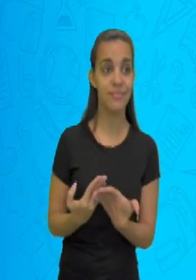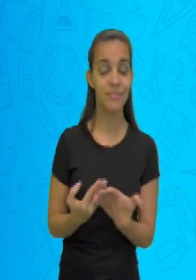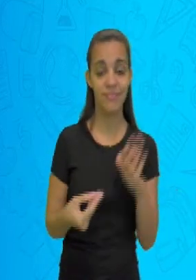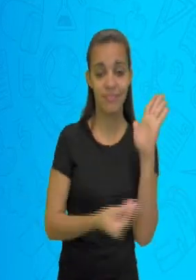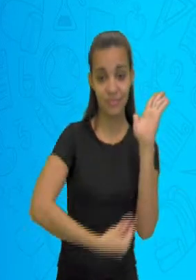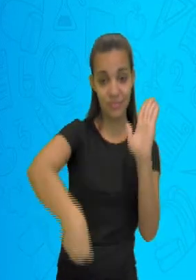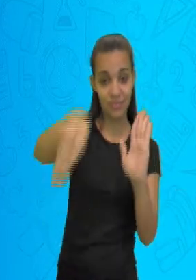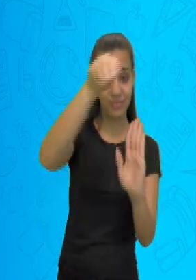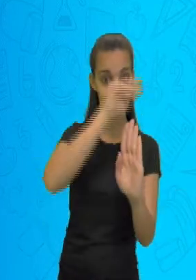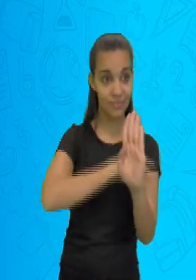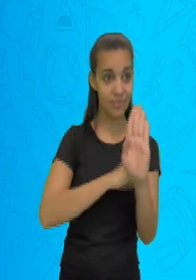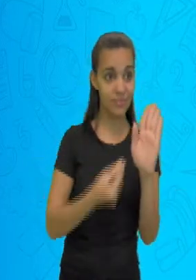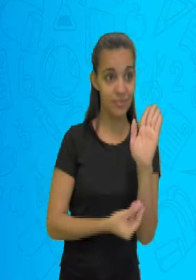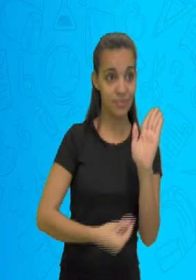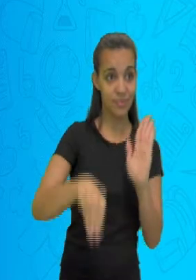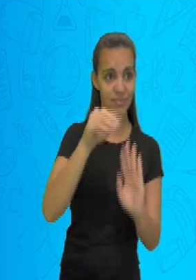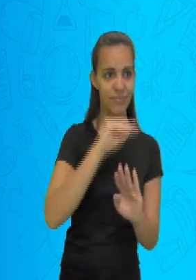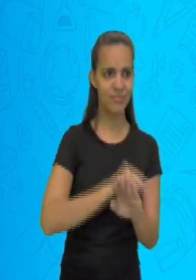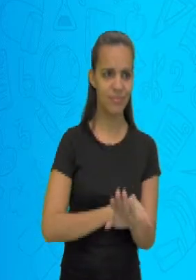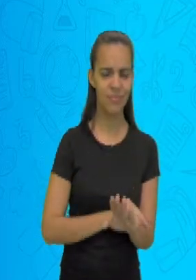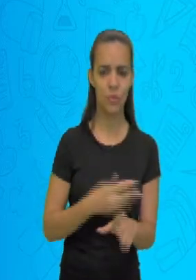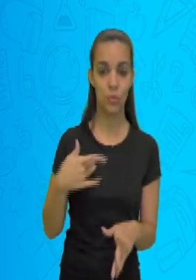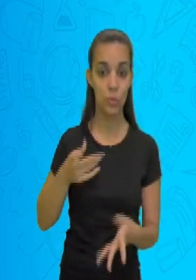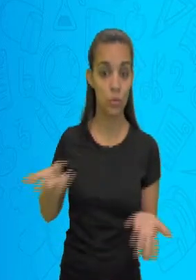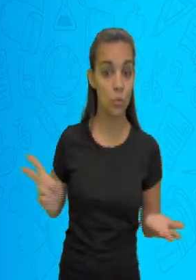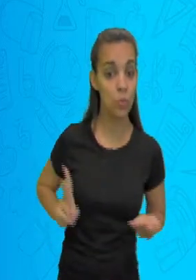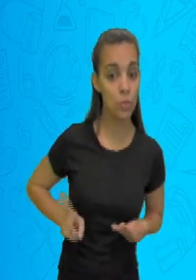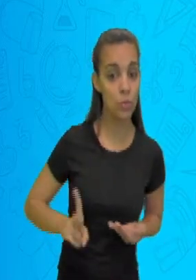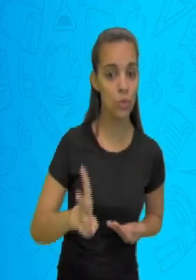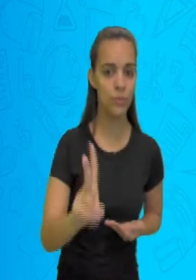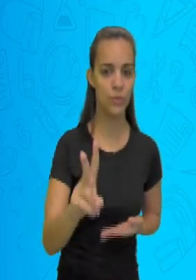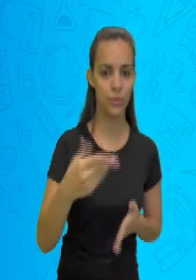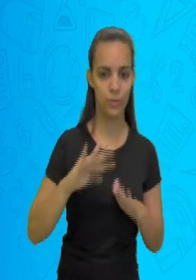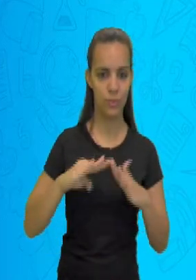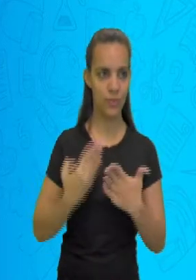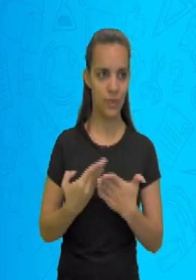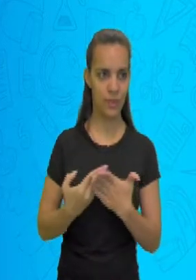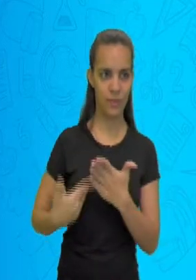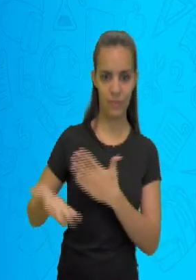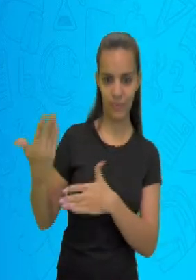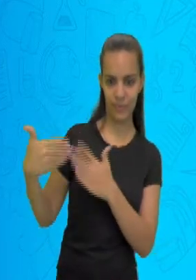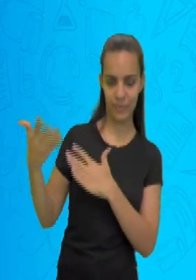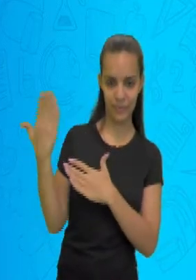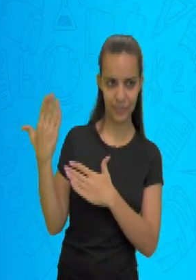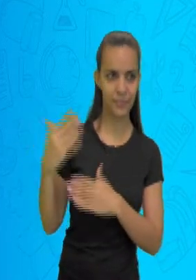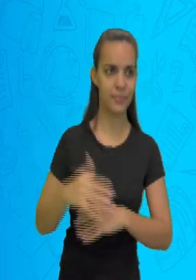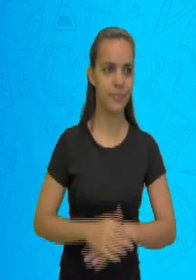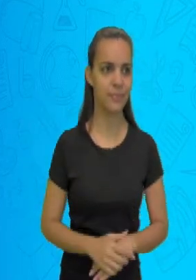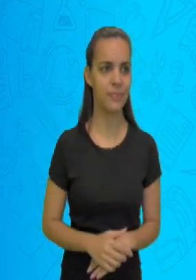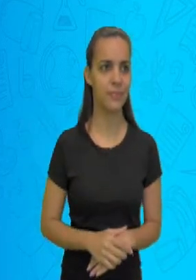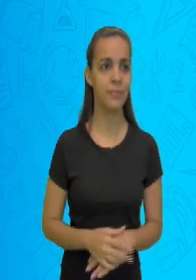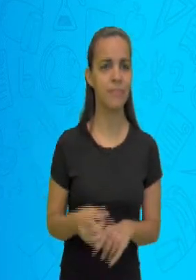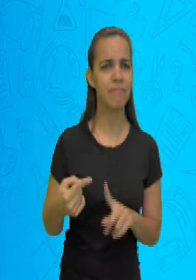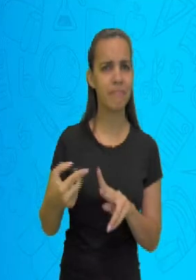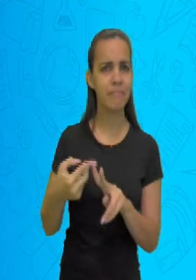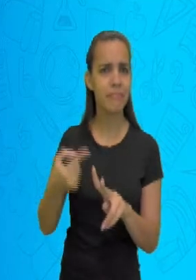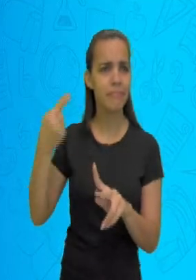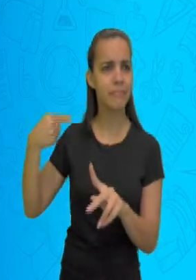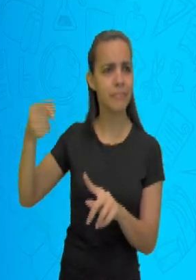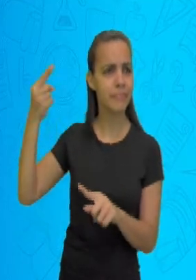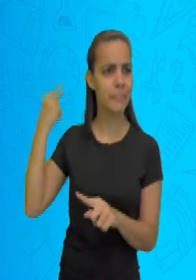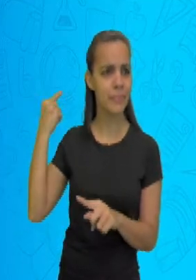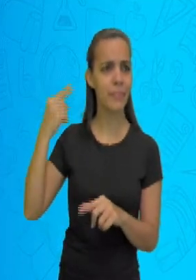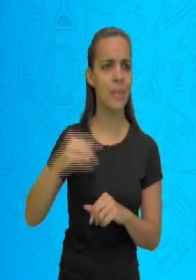o calendário. Na verdade, continuar o assunto que nós já havíamos começado. Na aula passada, nós falamos